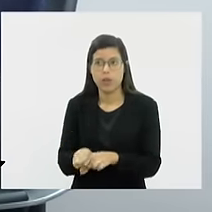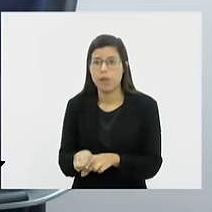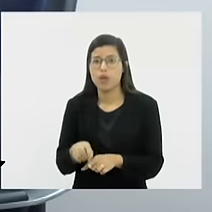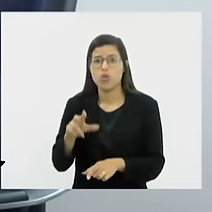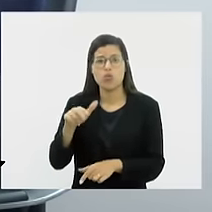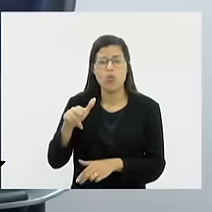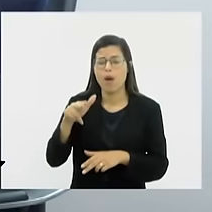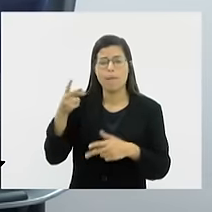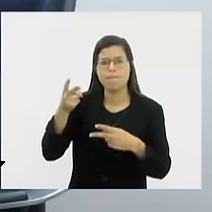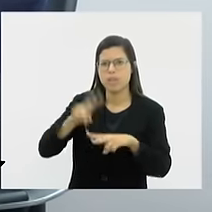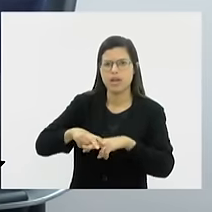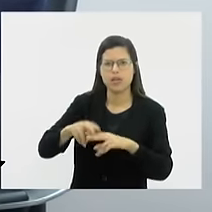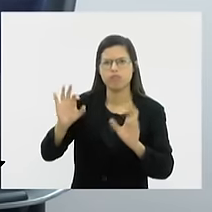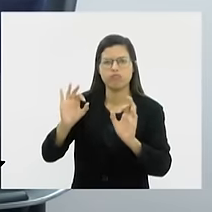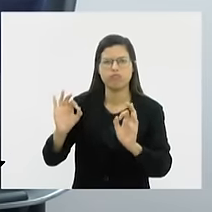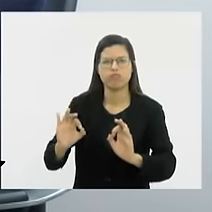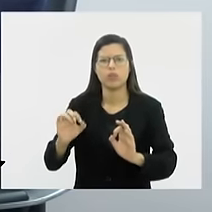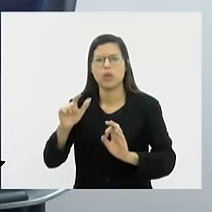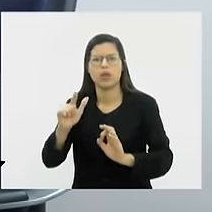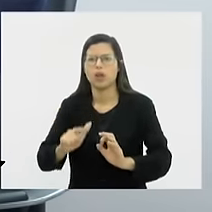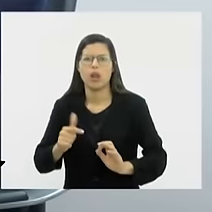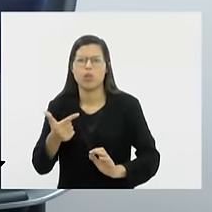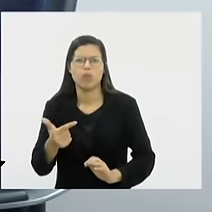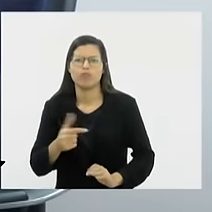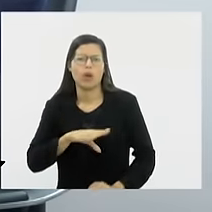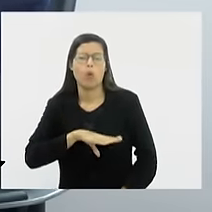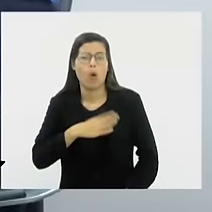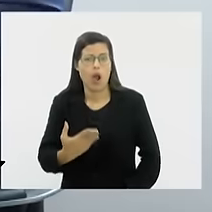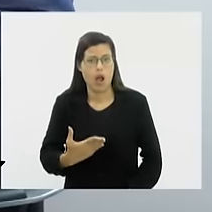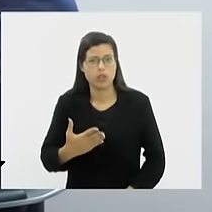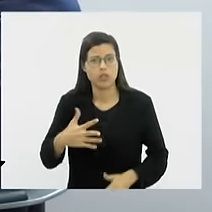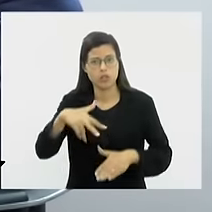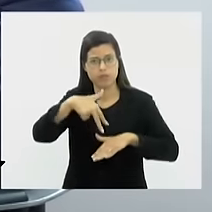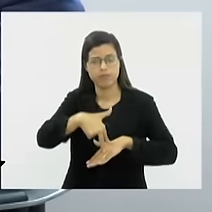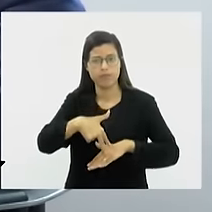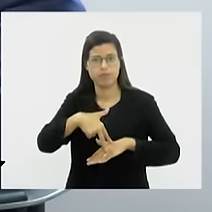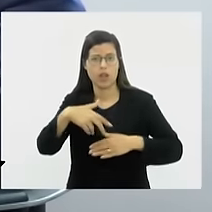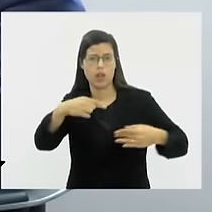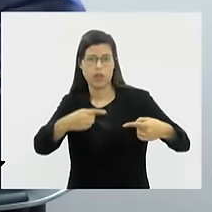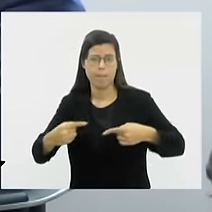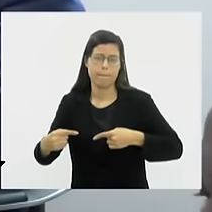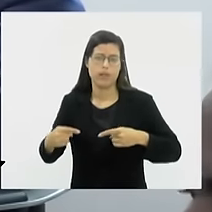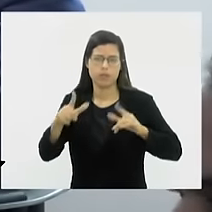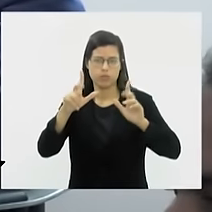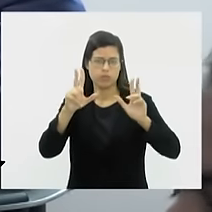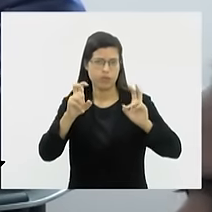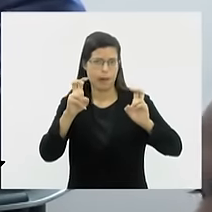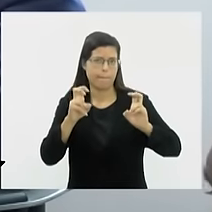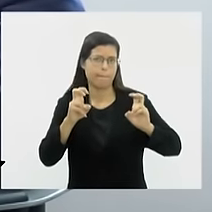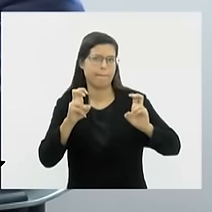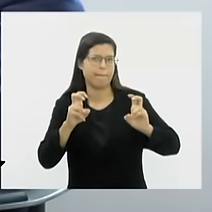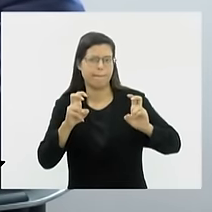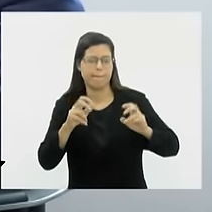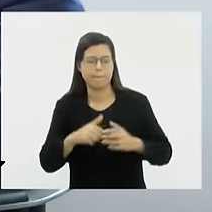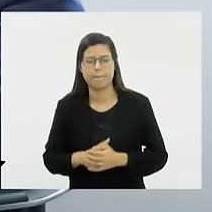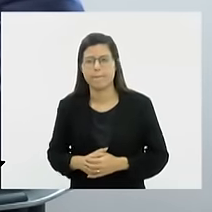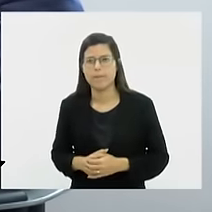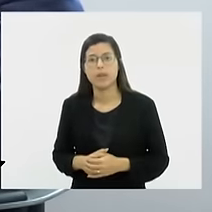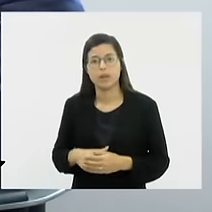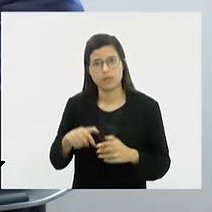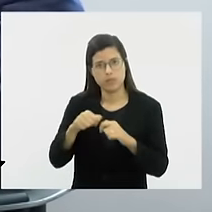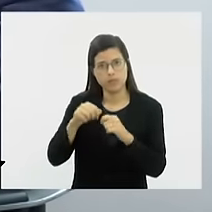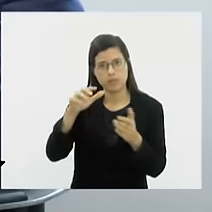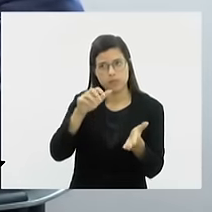frouxo, porque nunca se dignou a vir a essa casa debater o tema. Deveria estar aqui agora, mas eu faço o registro. A Guarda